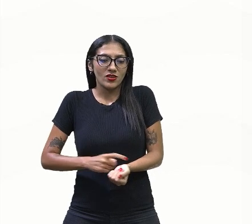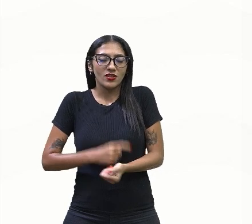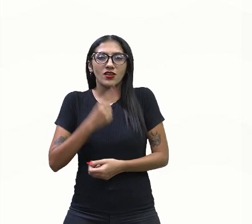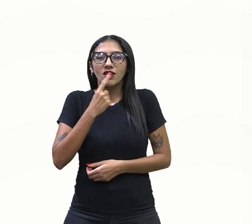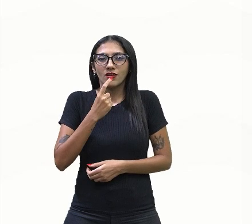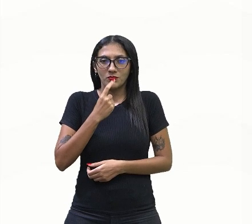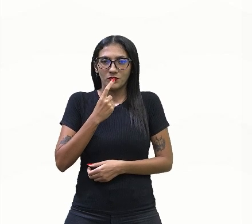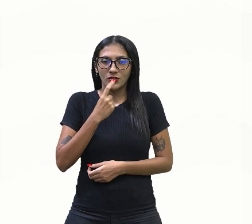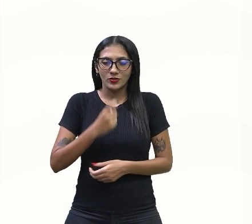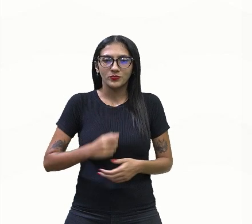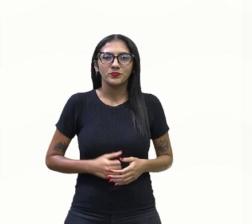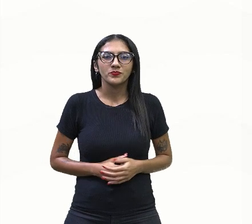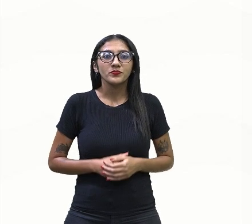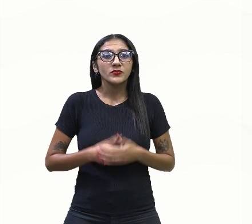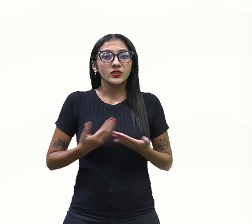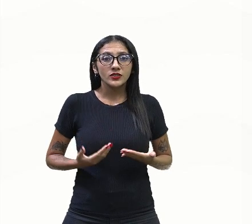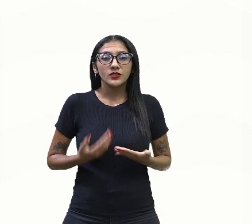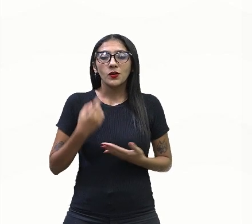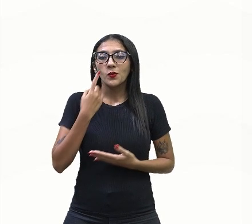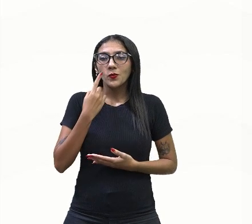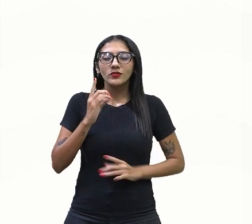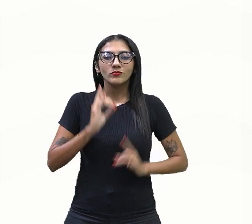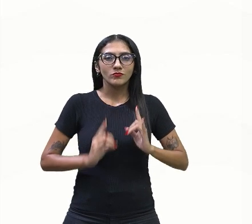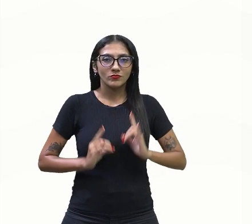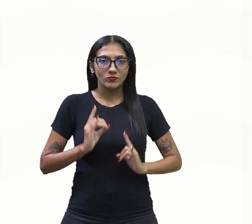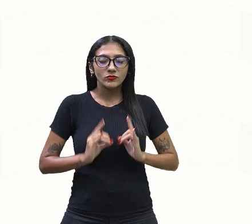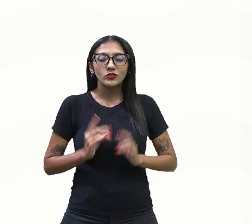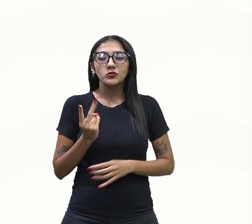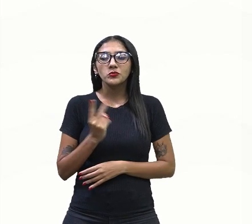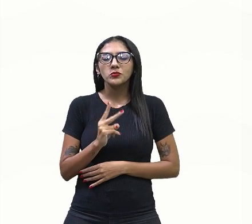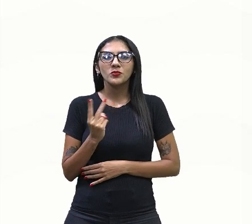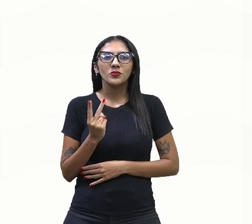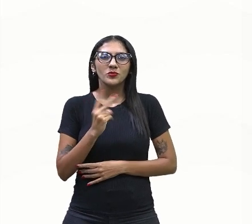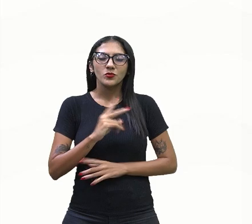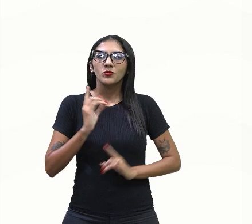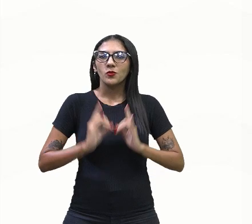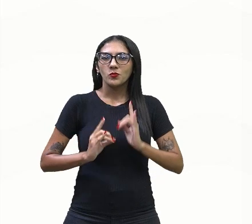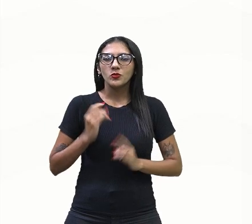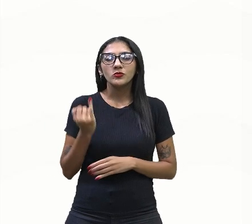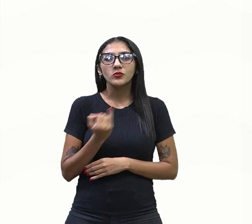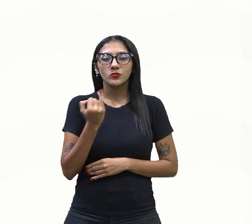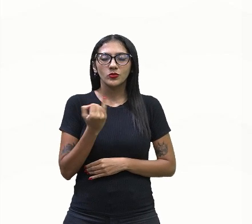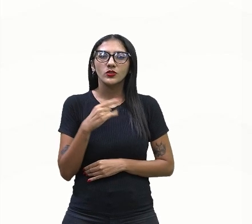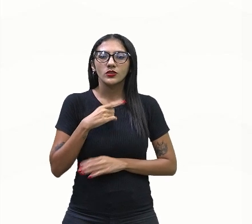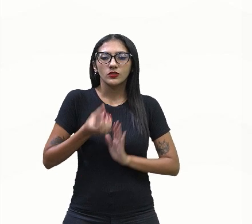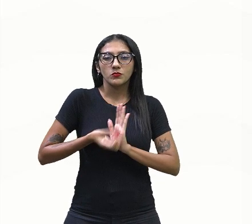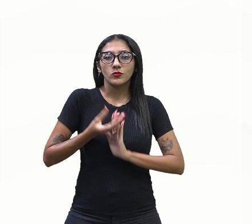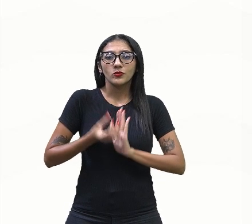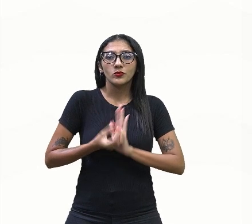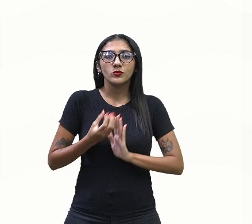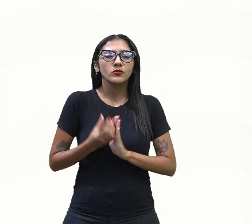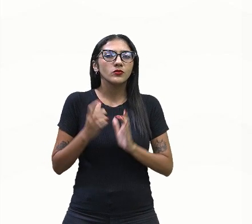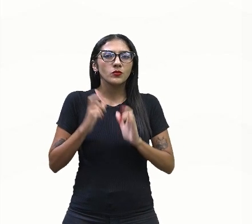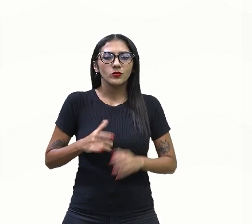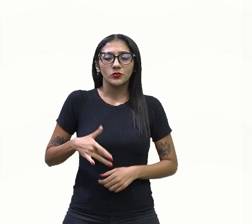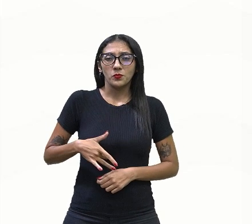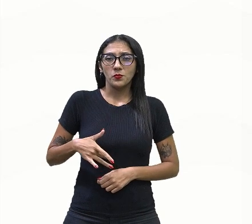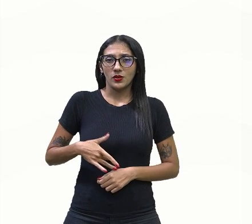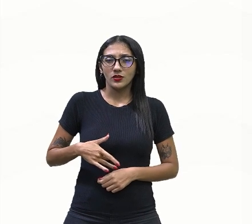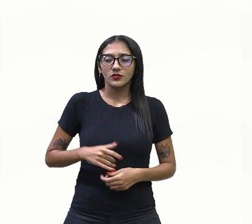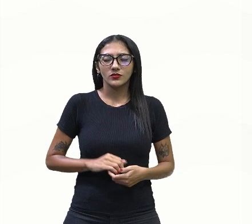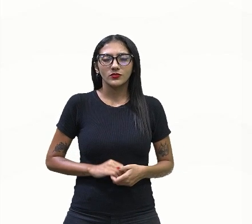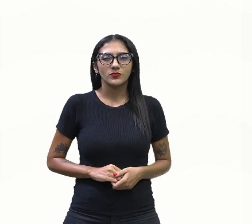corrente sanguínea. Então, o glucagon e a insulina são dois hormônios que são produzidos